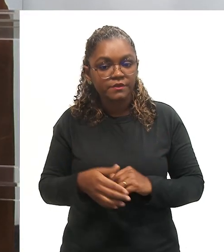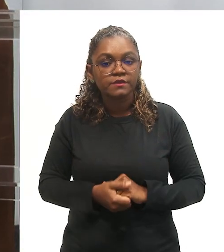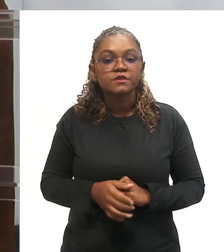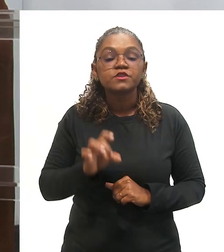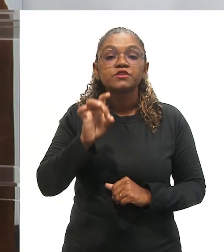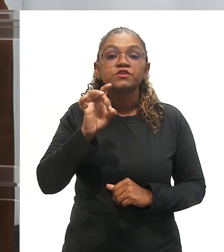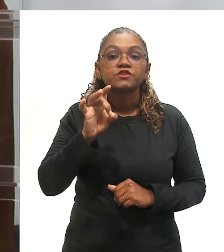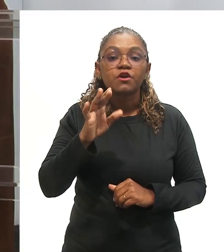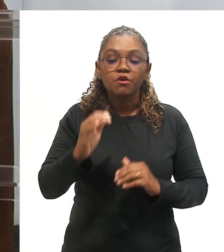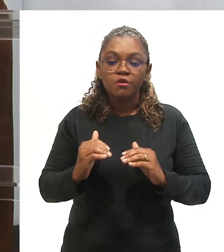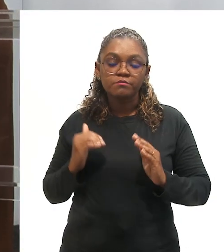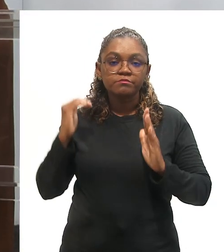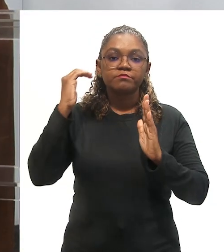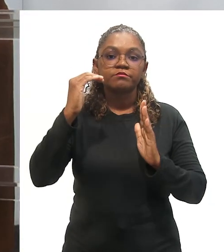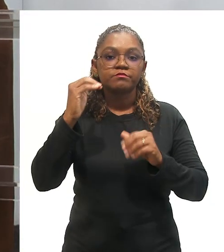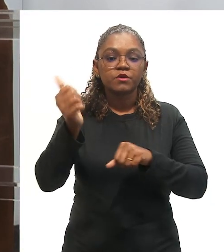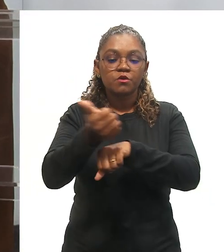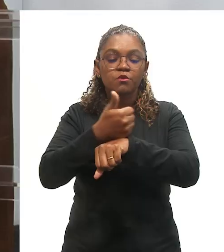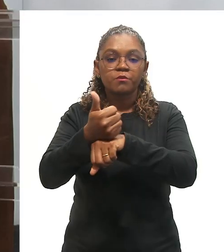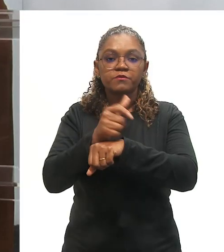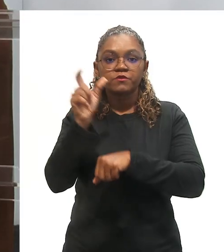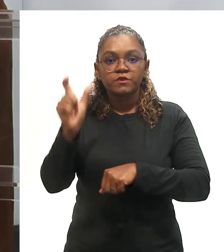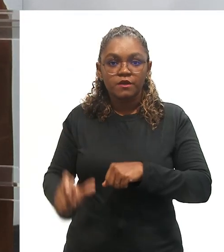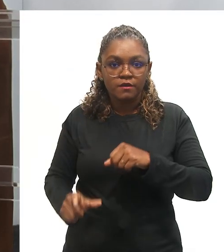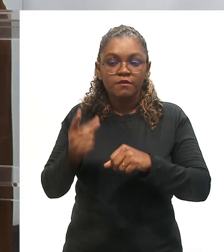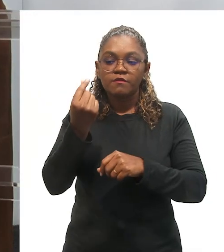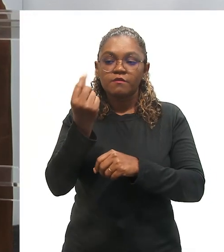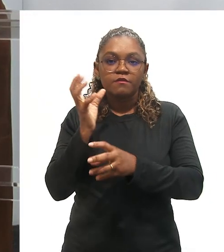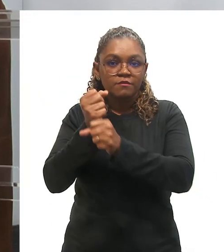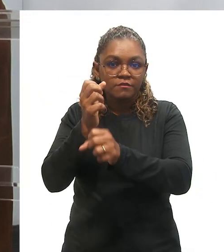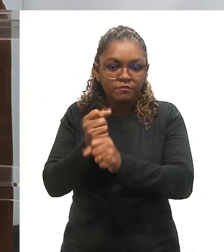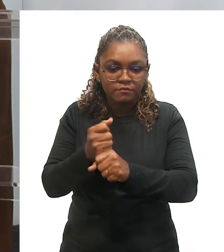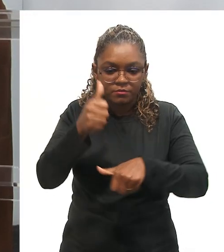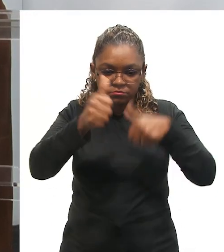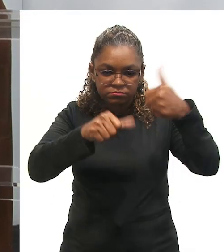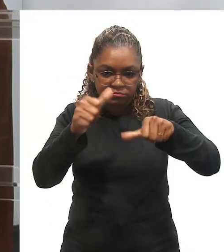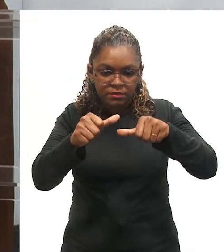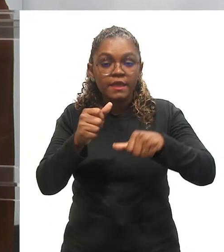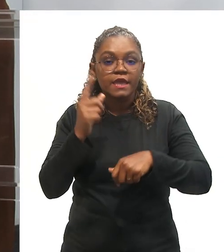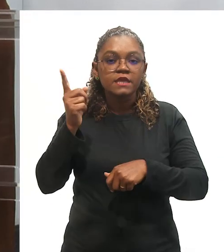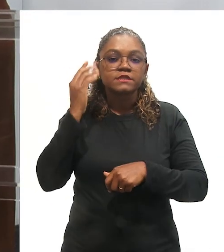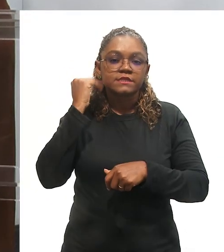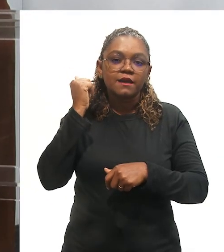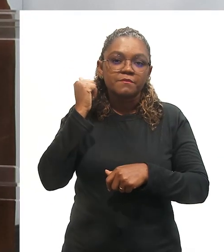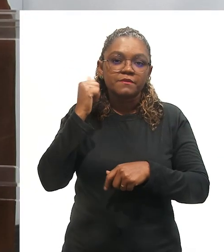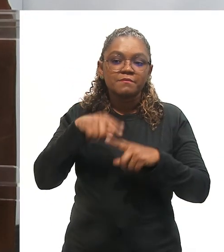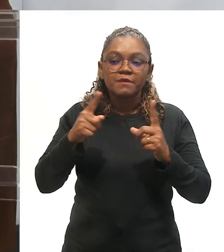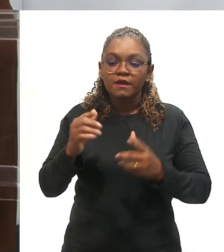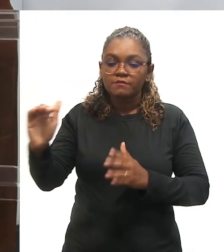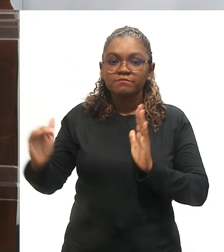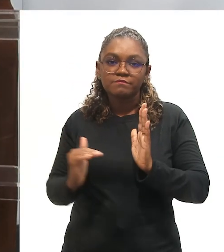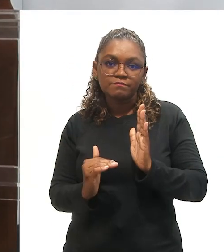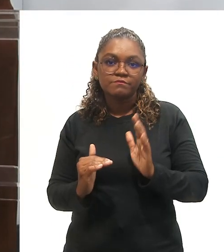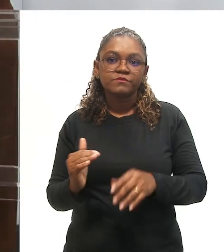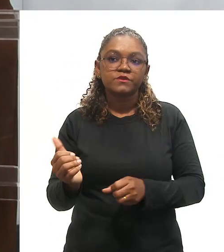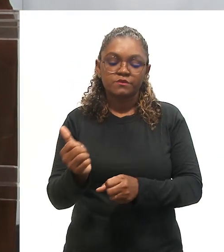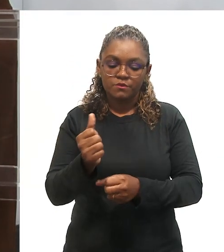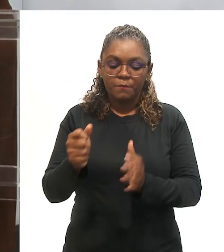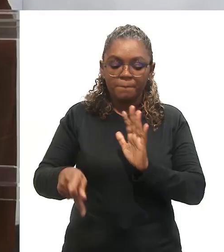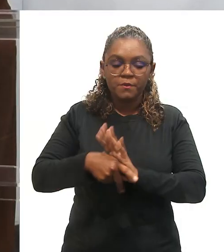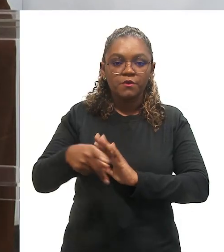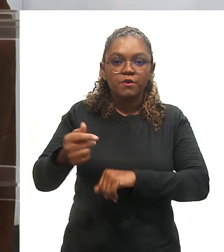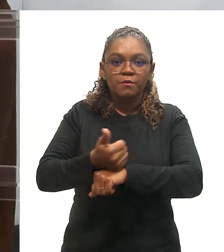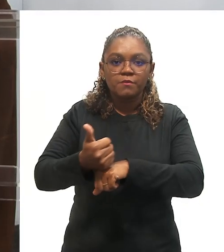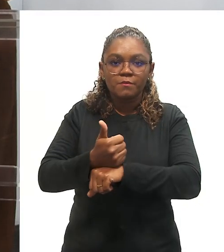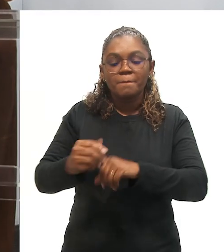contador geral tinha aquela informação de em que momento apresentar esses 2 relatórios que eu vou citar. Então,